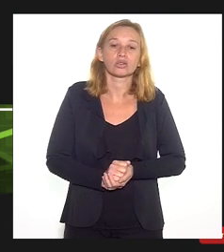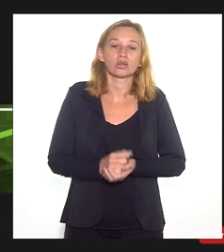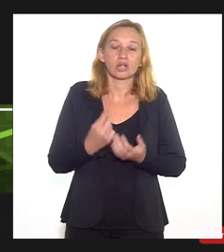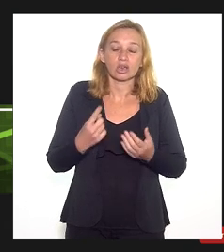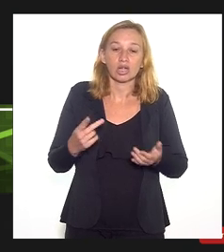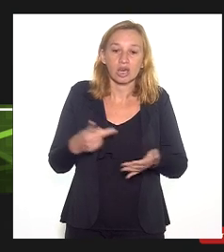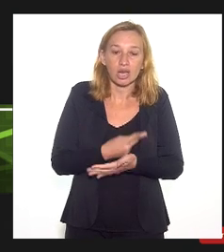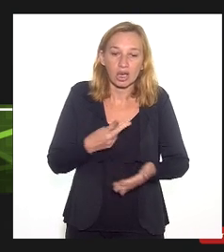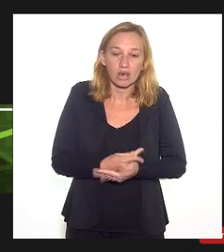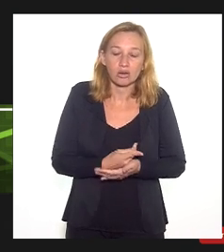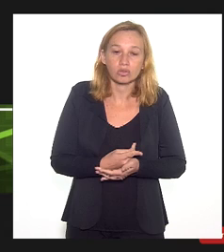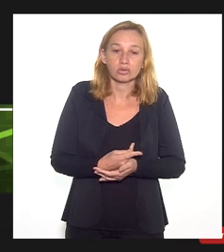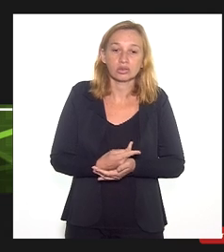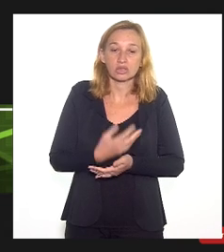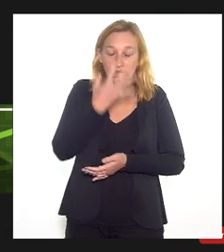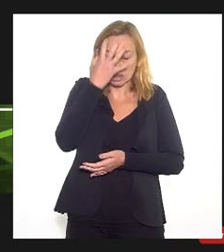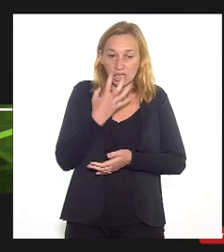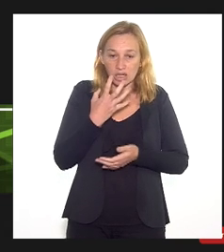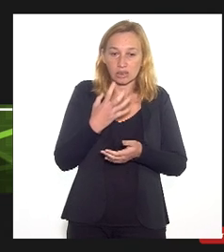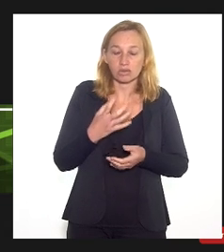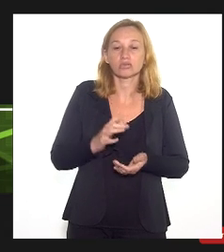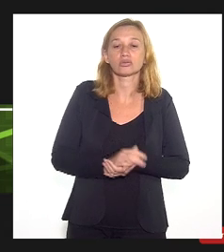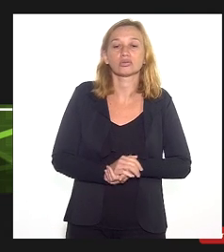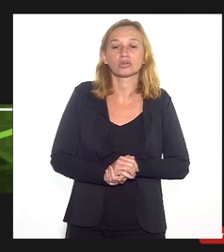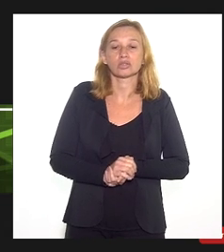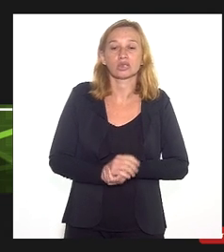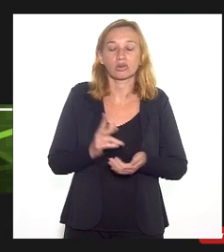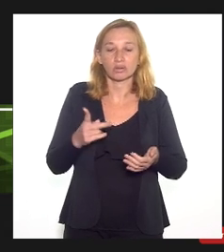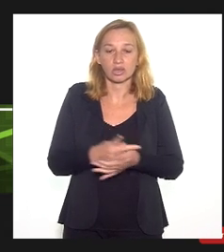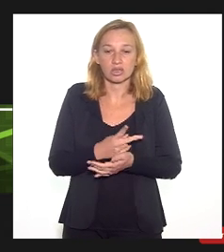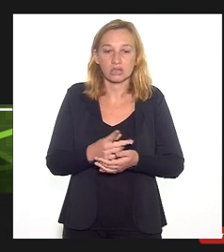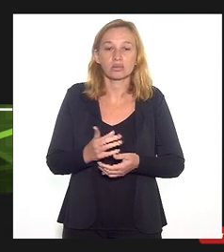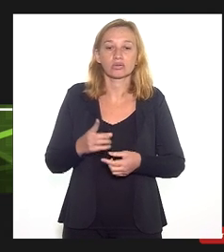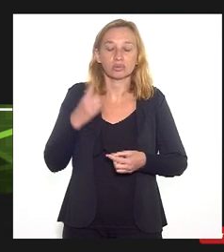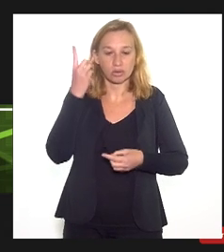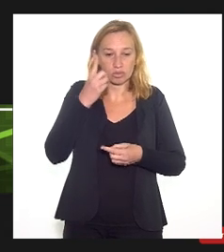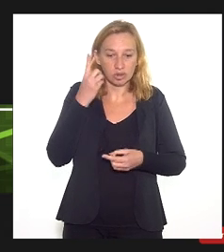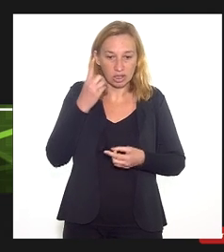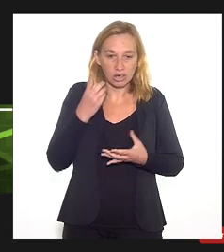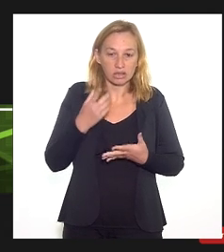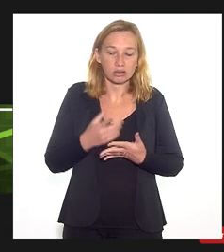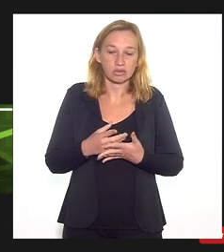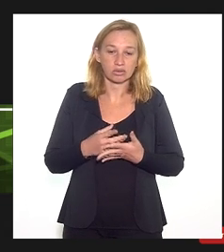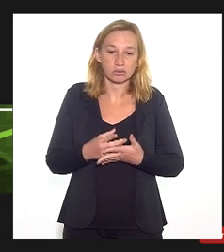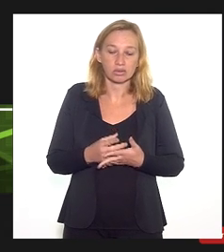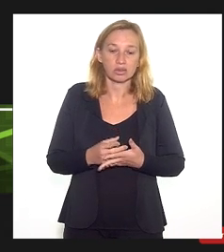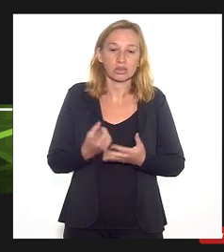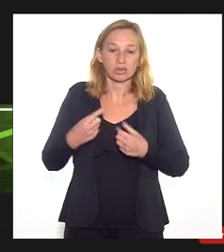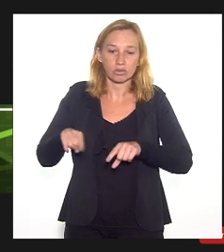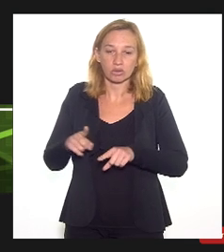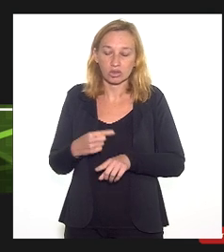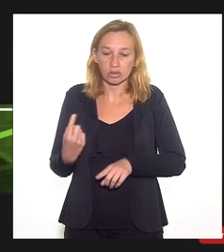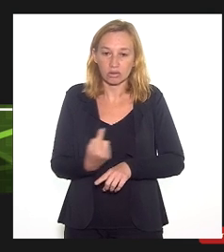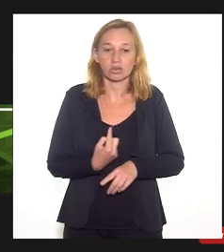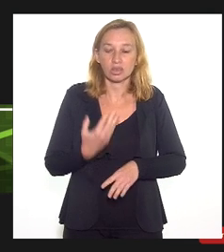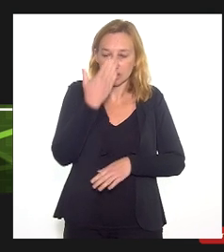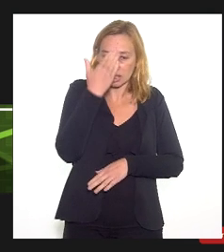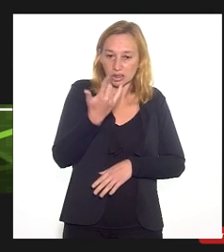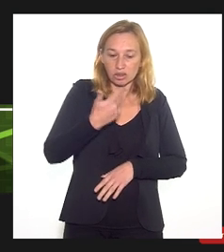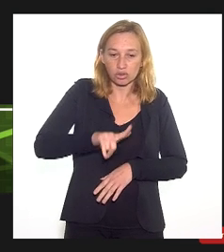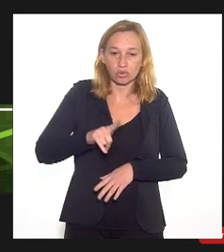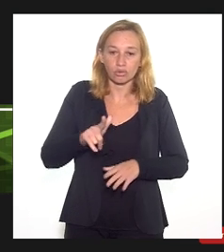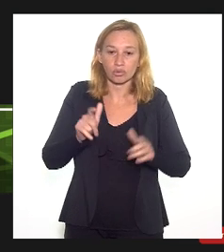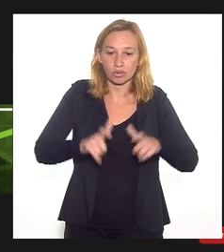mas colocando aí a União Nacional dos Estudantes à disposição dessa luta em conjunto a todas e todos que estão aqui presentes então agradecer de novo aqui o